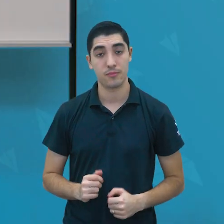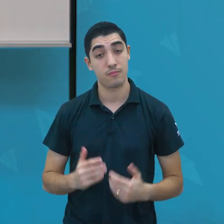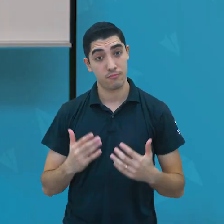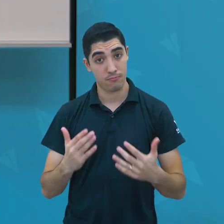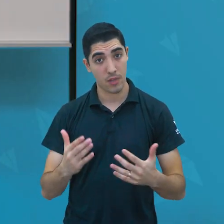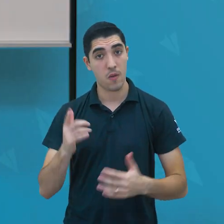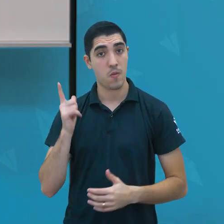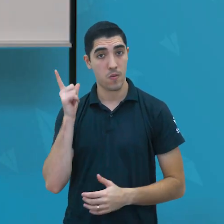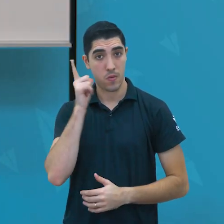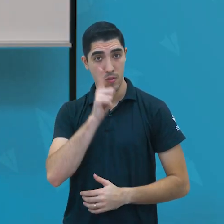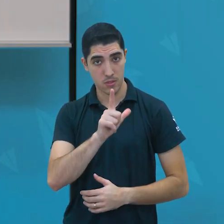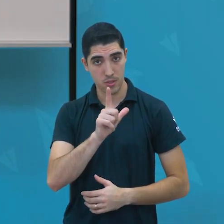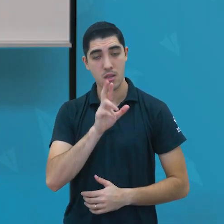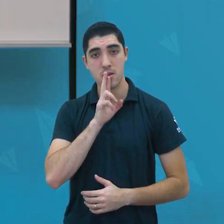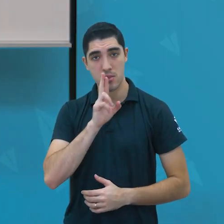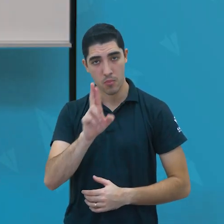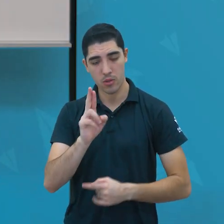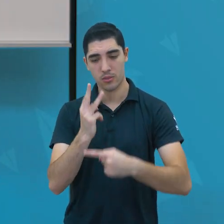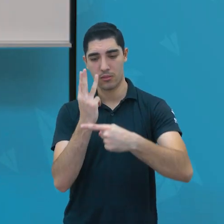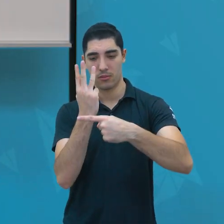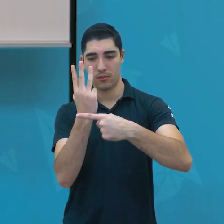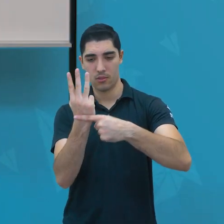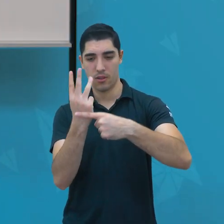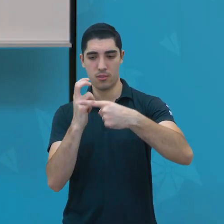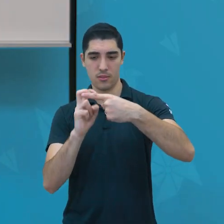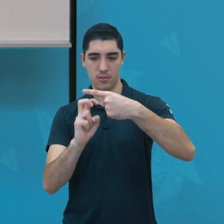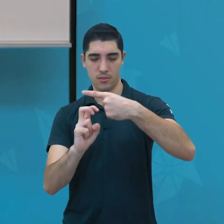5. No final obtive aqui